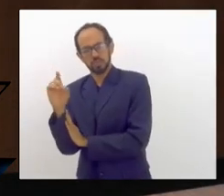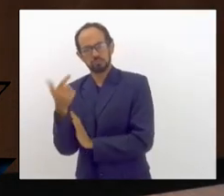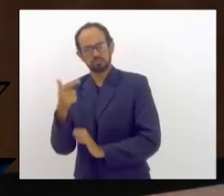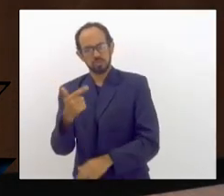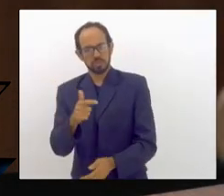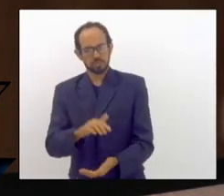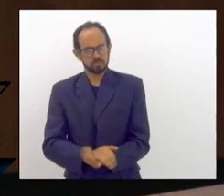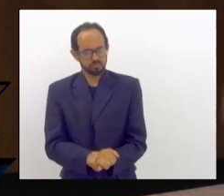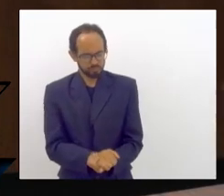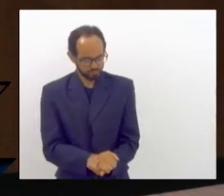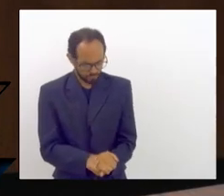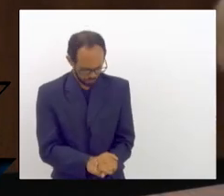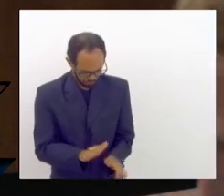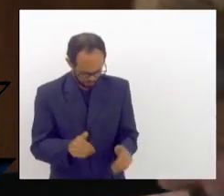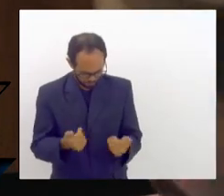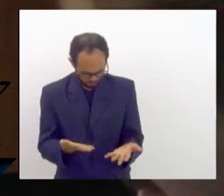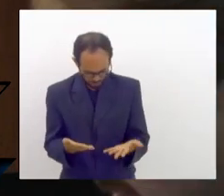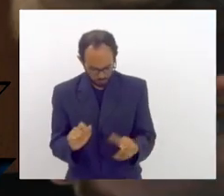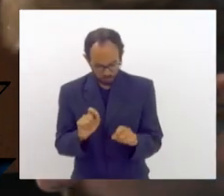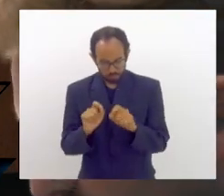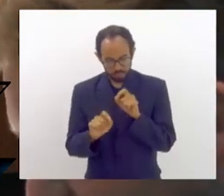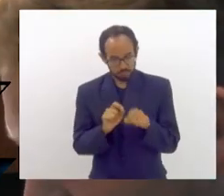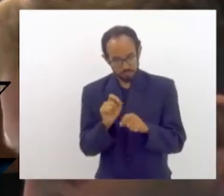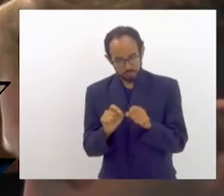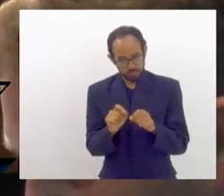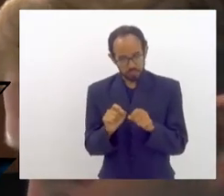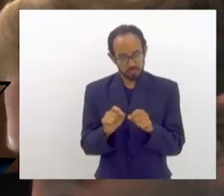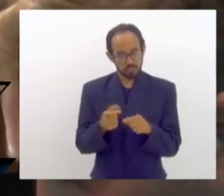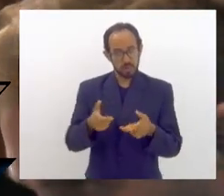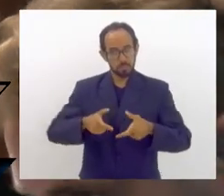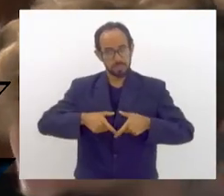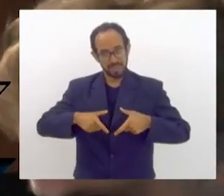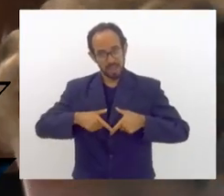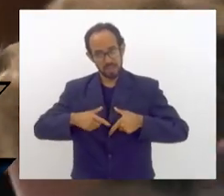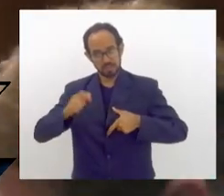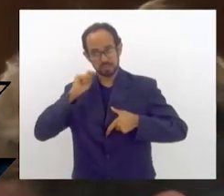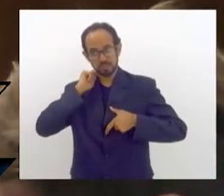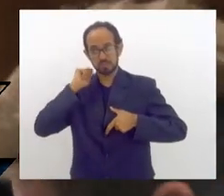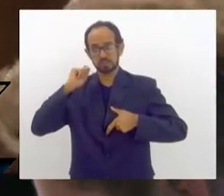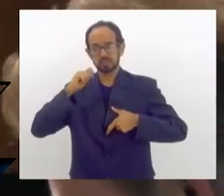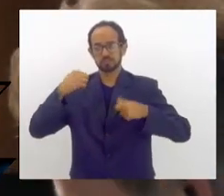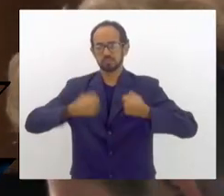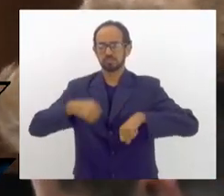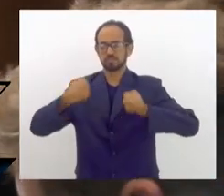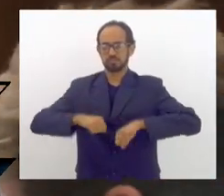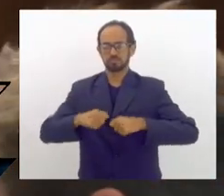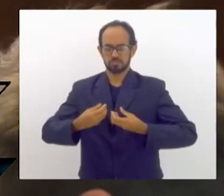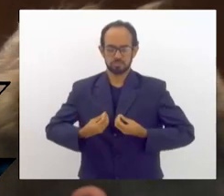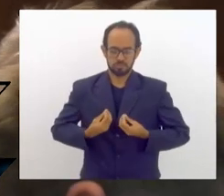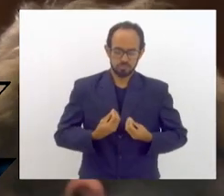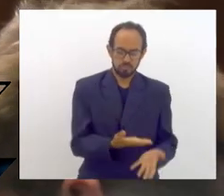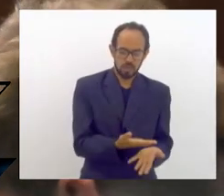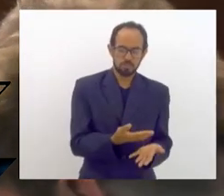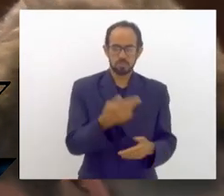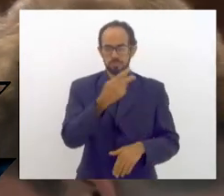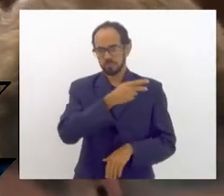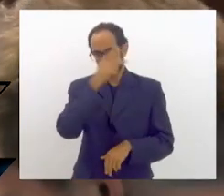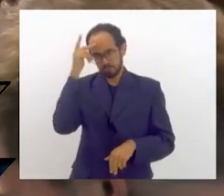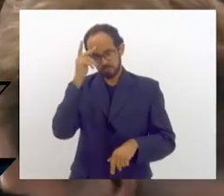ou Y ou não. A questão é, a Medalha Tiradentes precisa ser concedida a alguém que